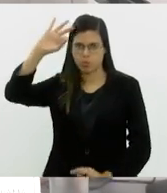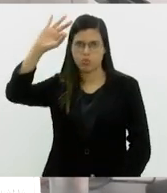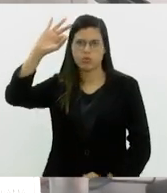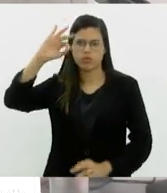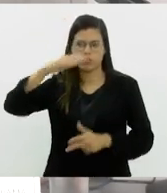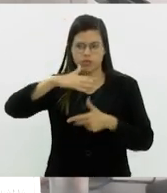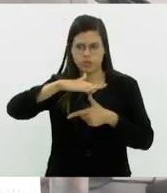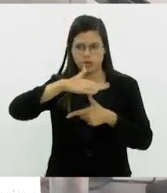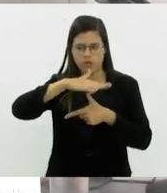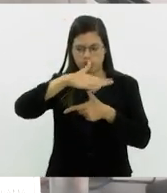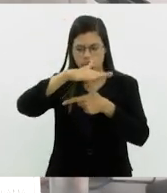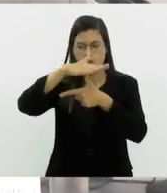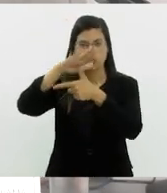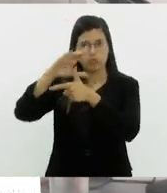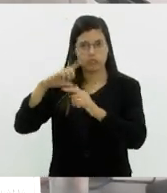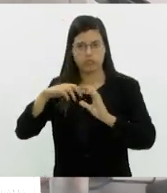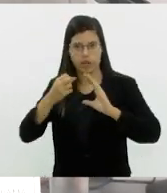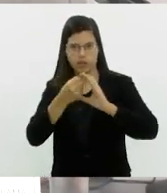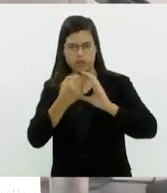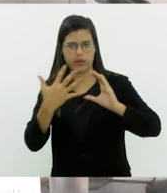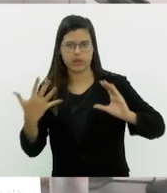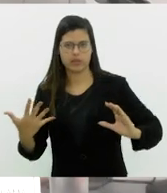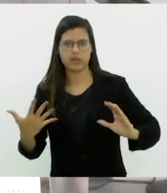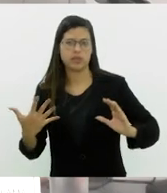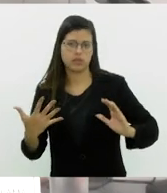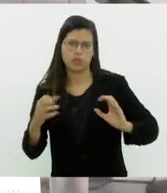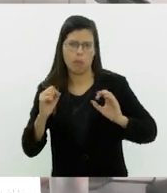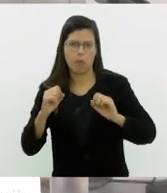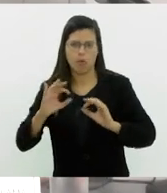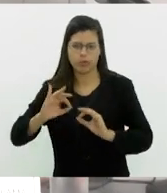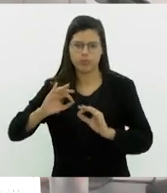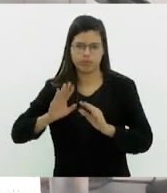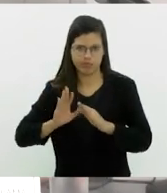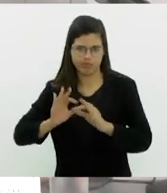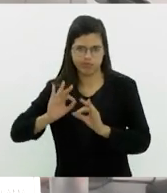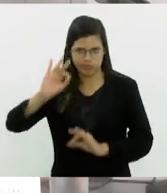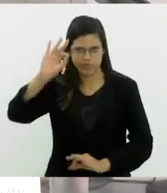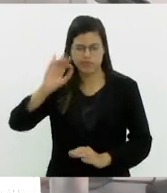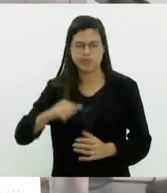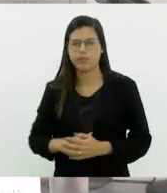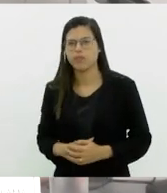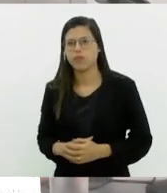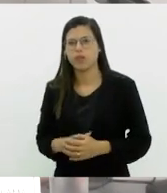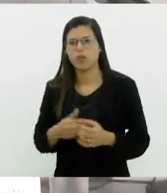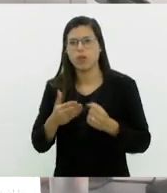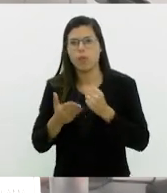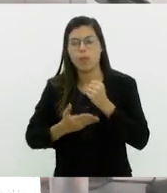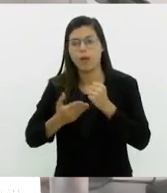essa característica, ele pode... E, com base nisso, foi assinado um